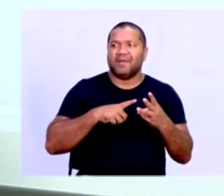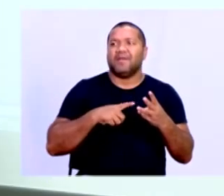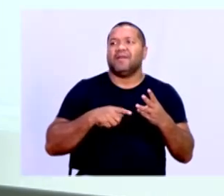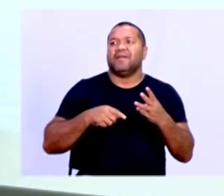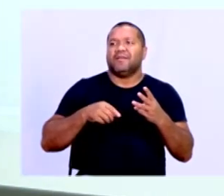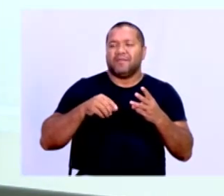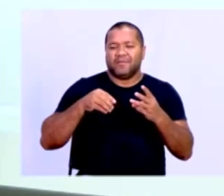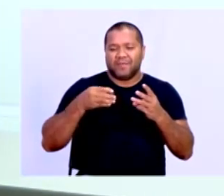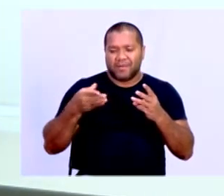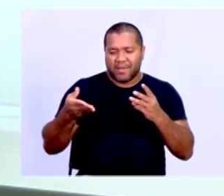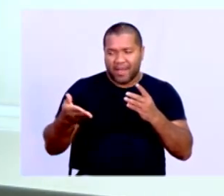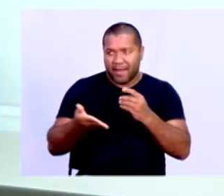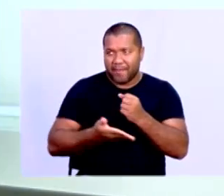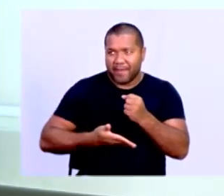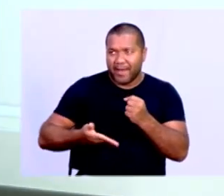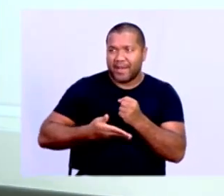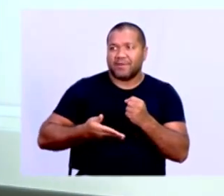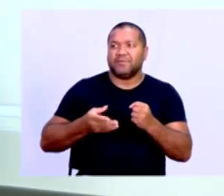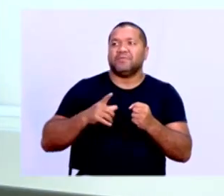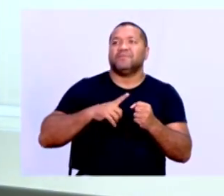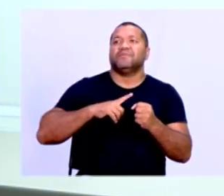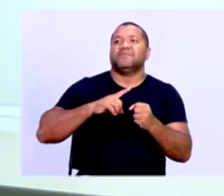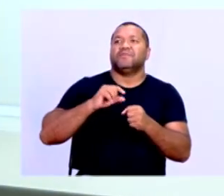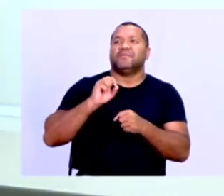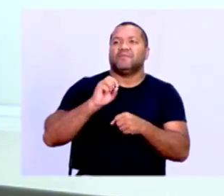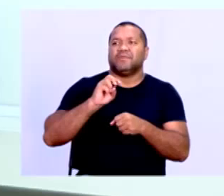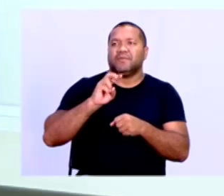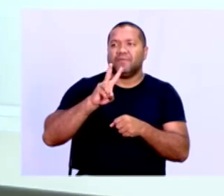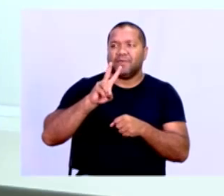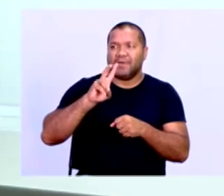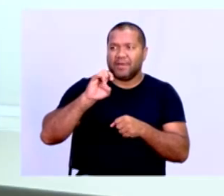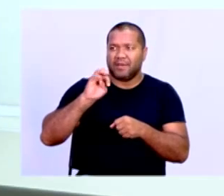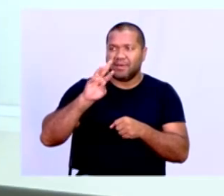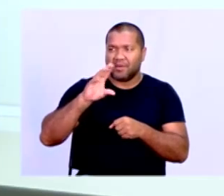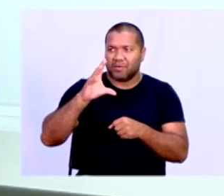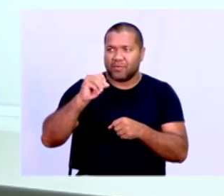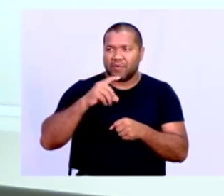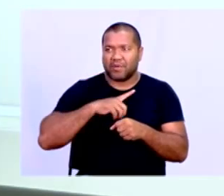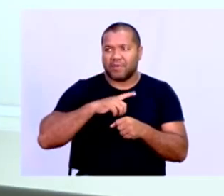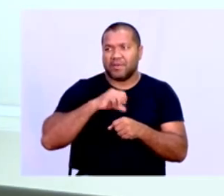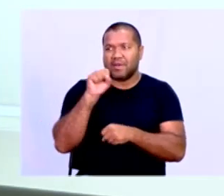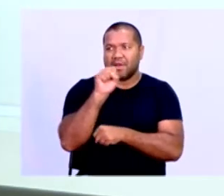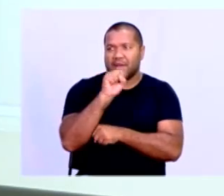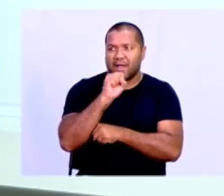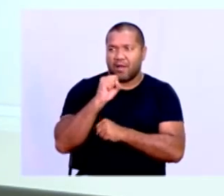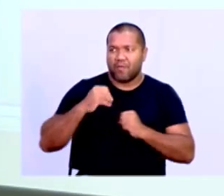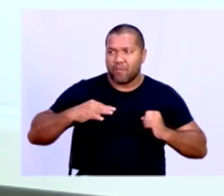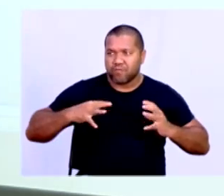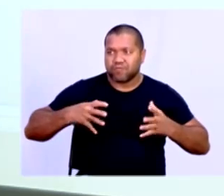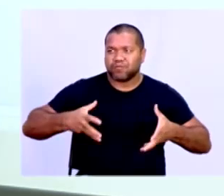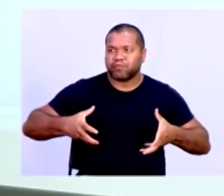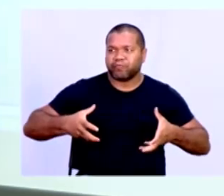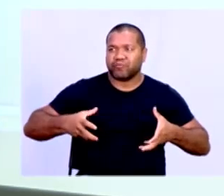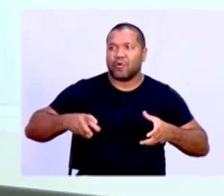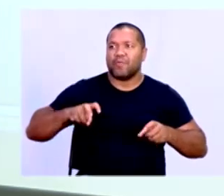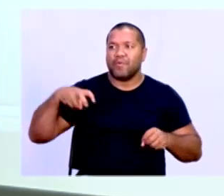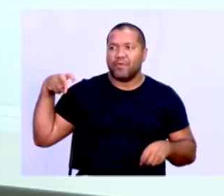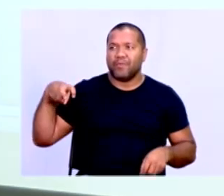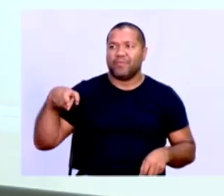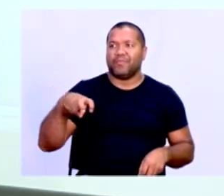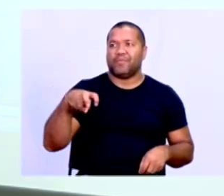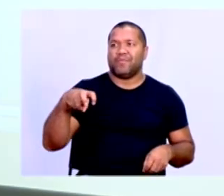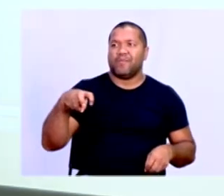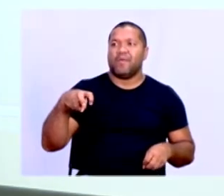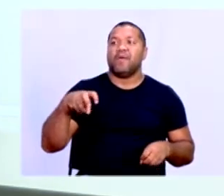veículo, tinham os 3 objetos diferentes, carro, caminhão e moto. Para cada carro,